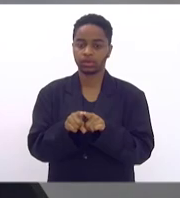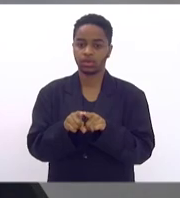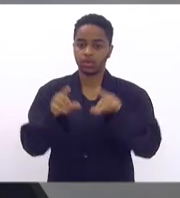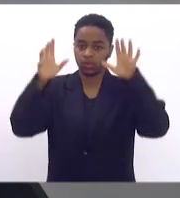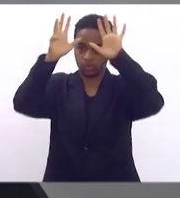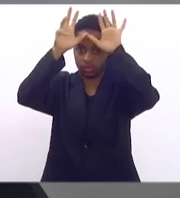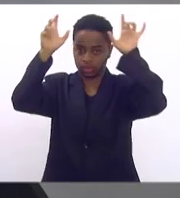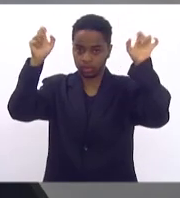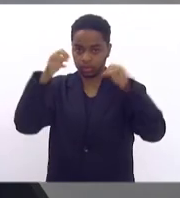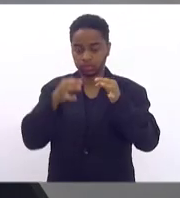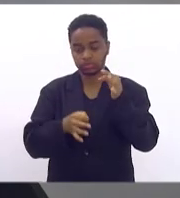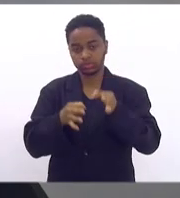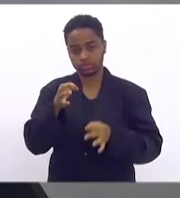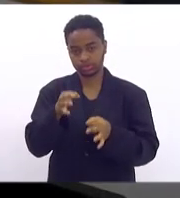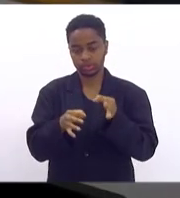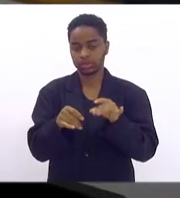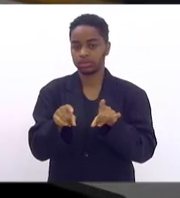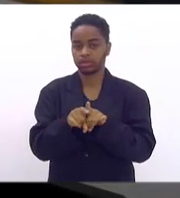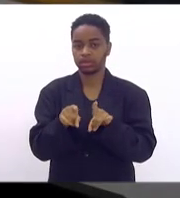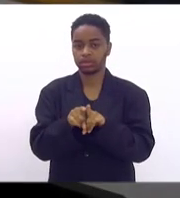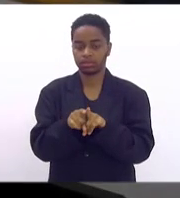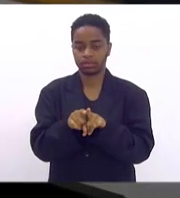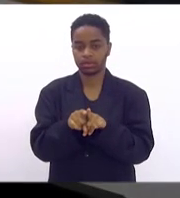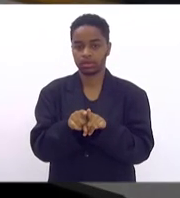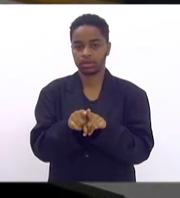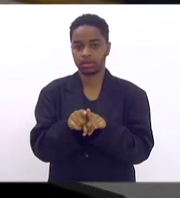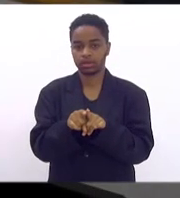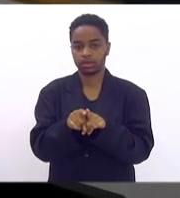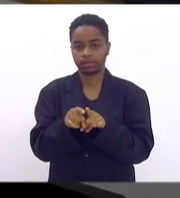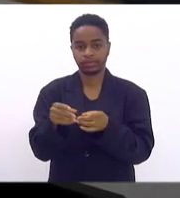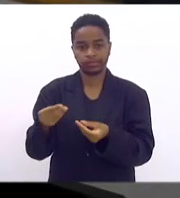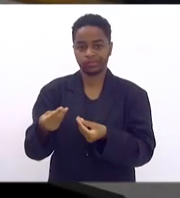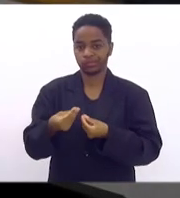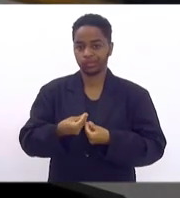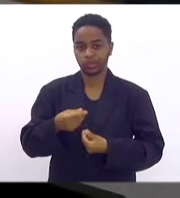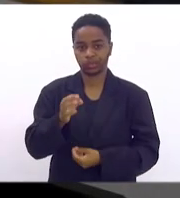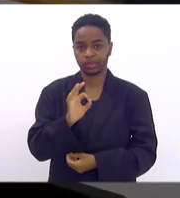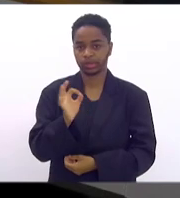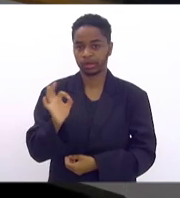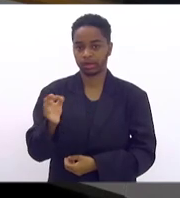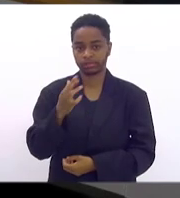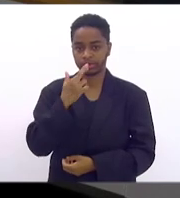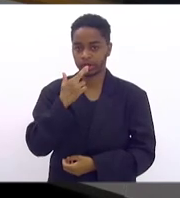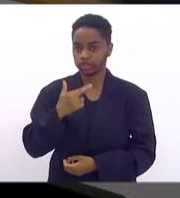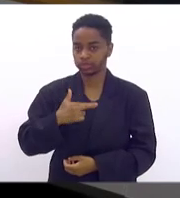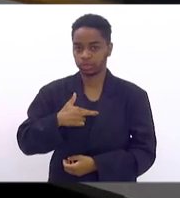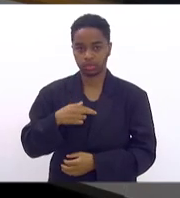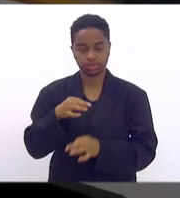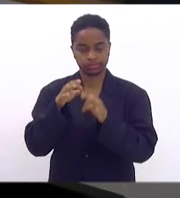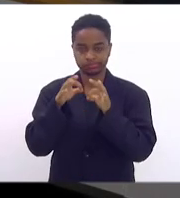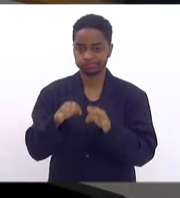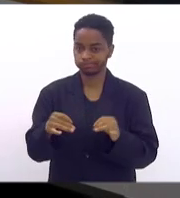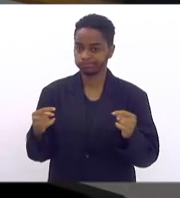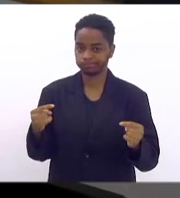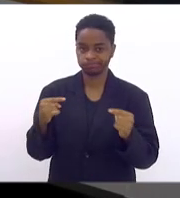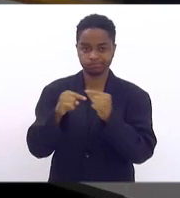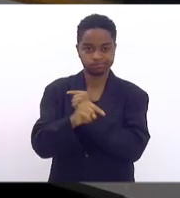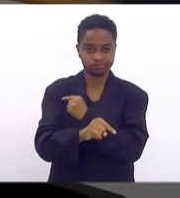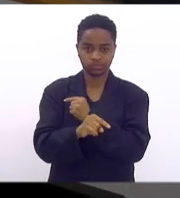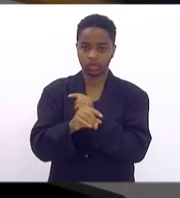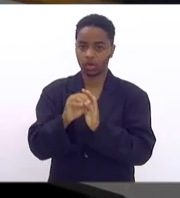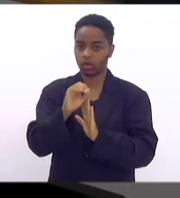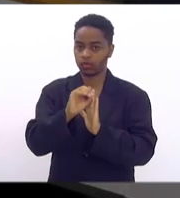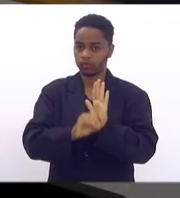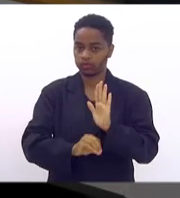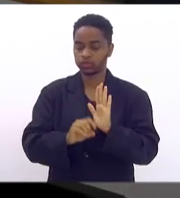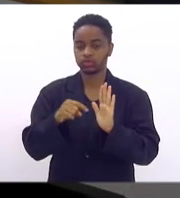de Justiça também não nos traz respostas a contento dos ofícios que